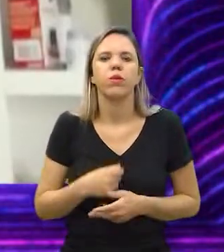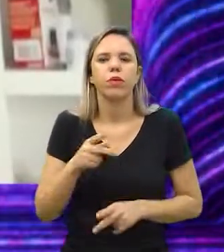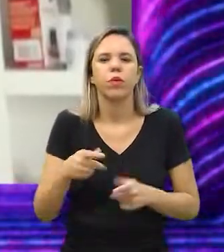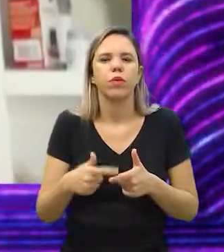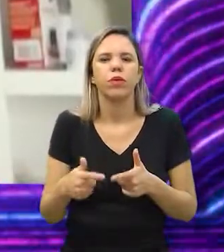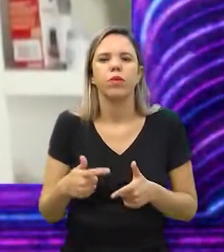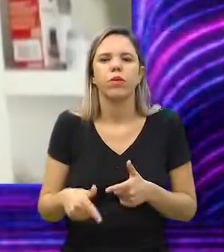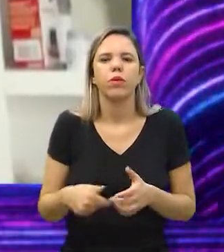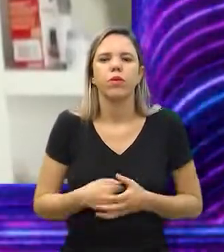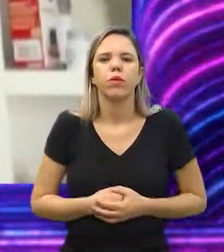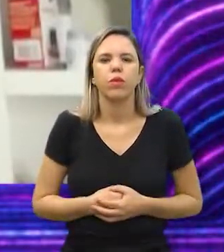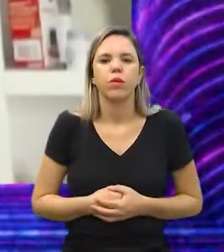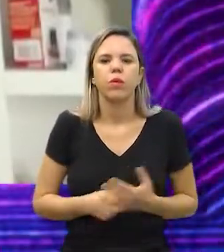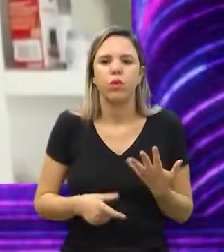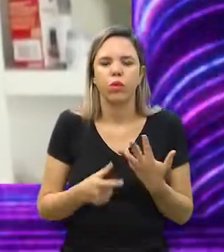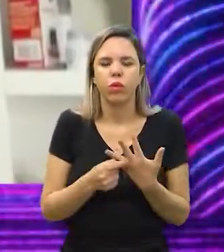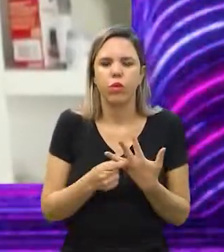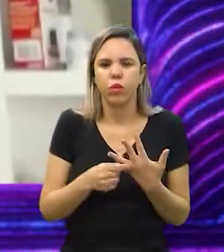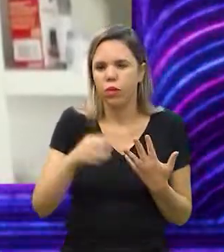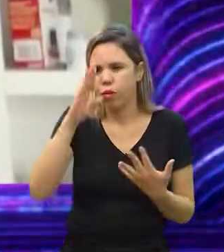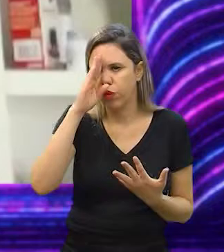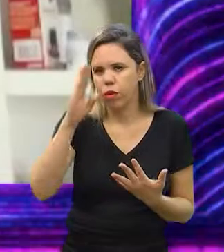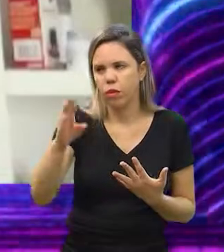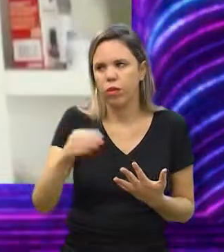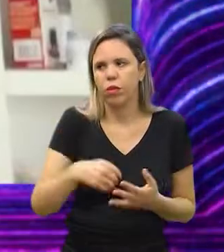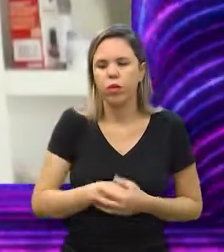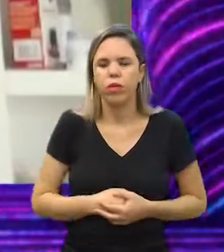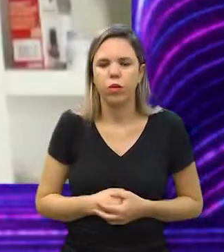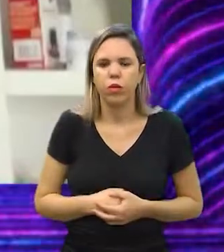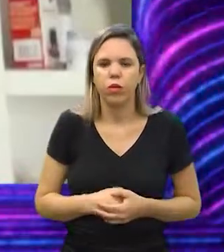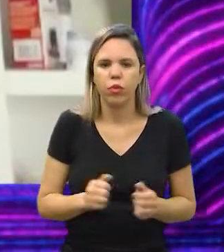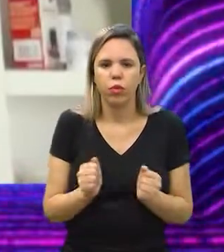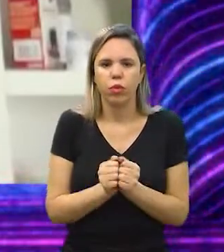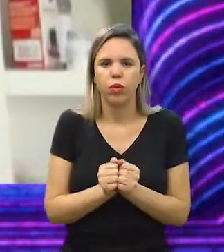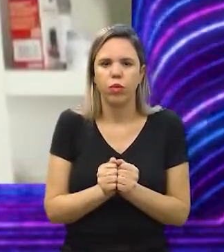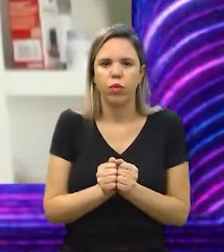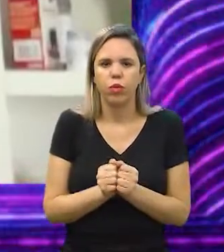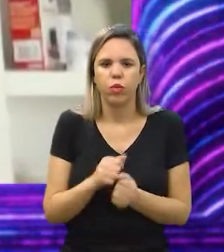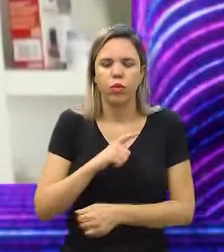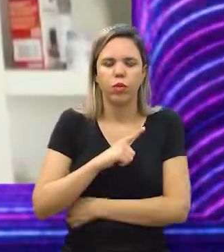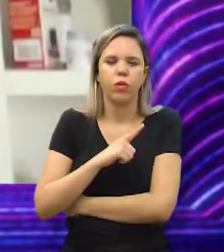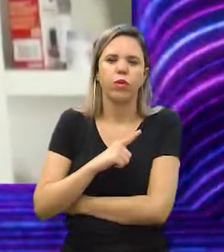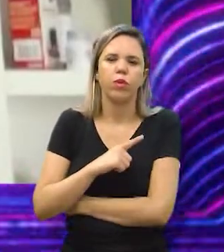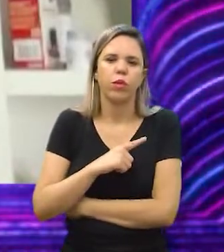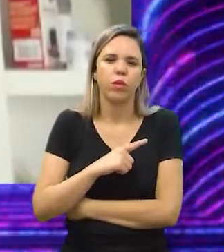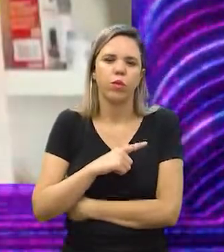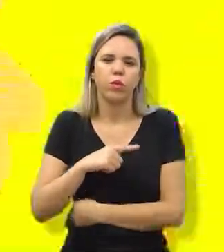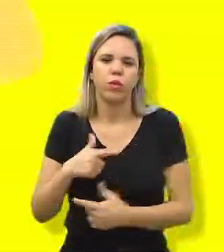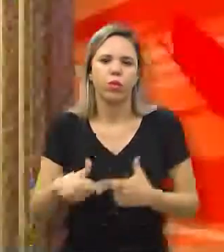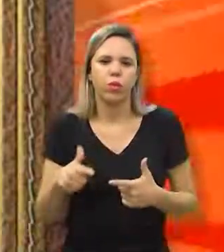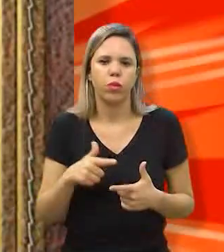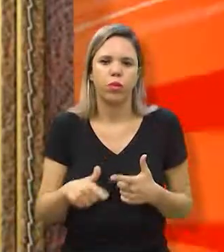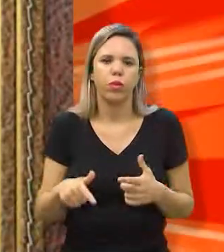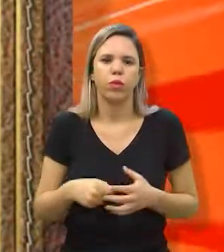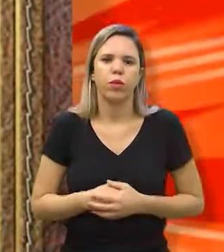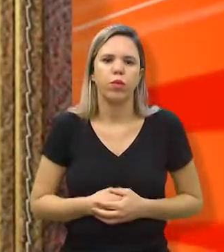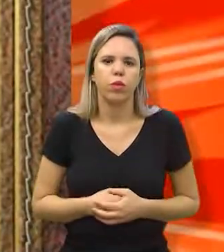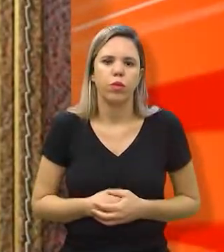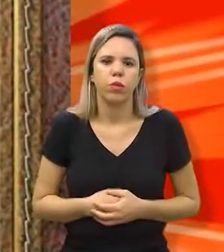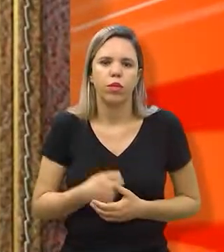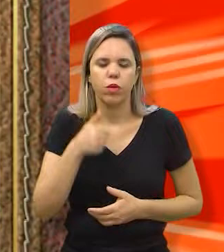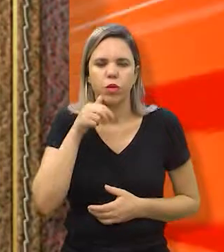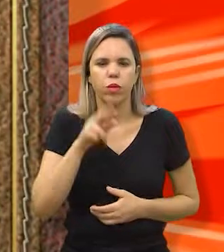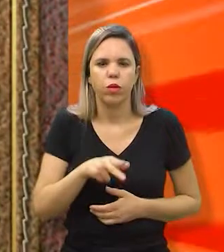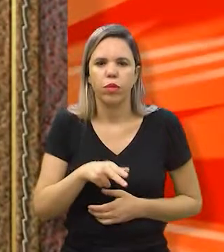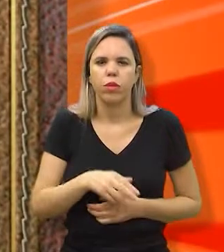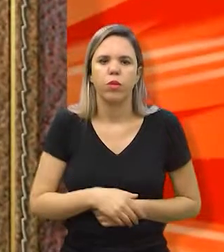o problema do anel, que é o principal, mas junto você tem o problema do relacionamento com